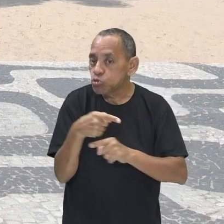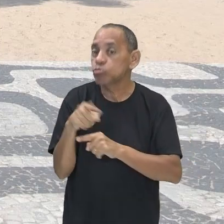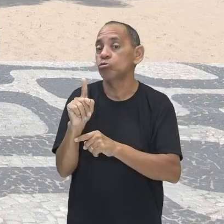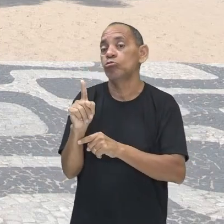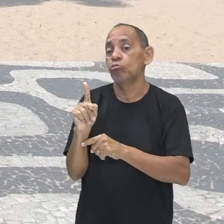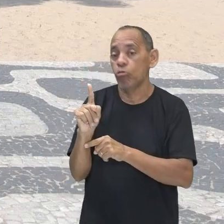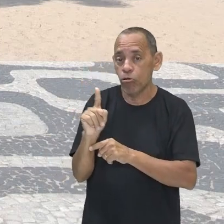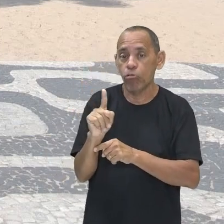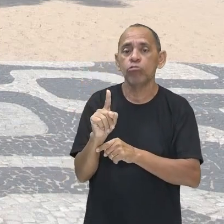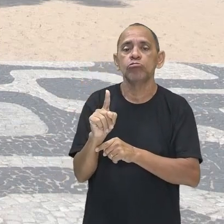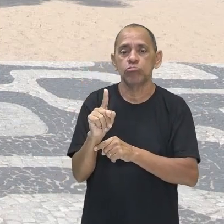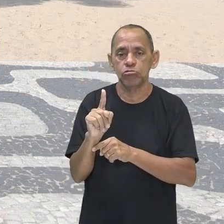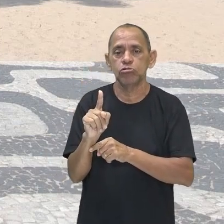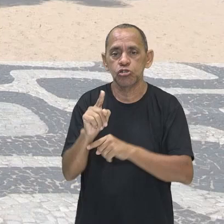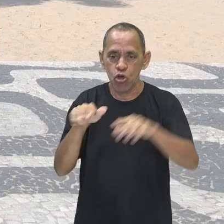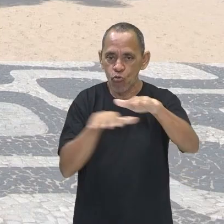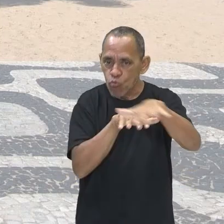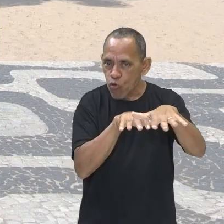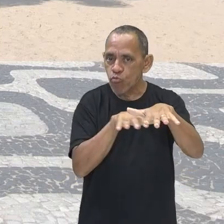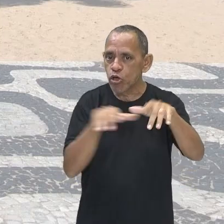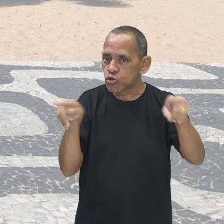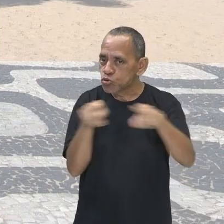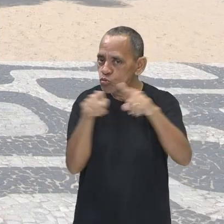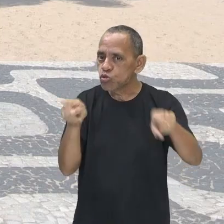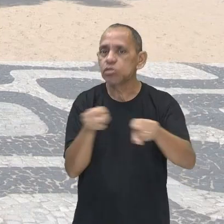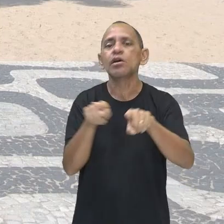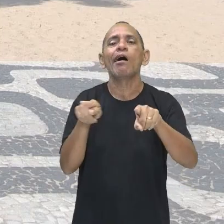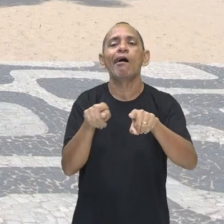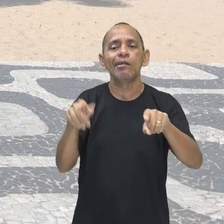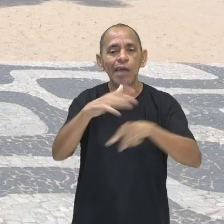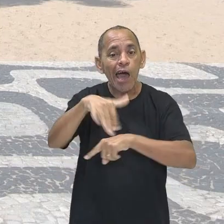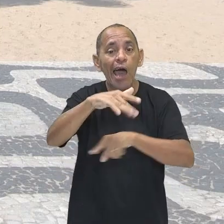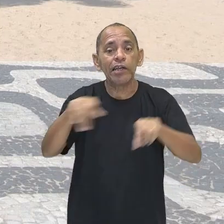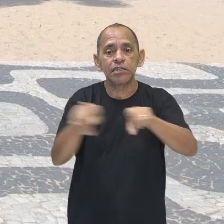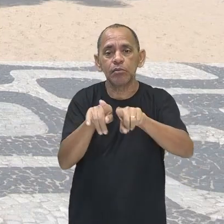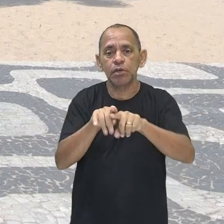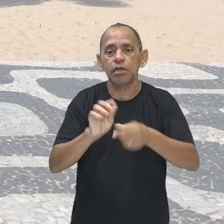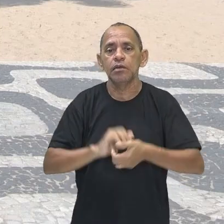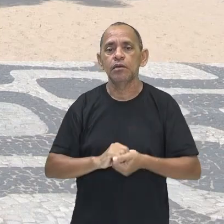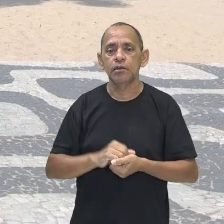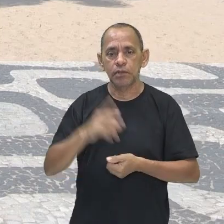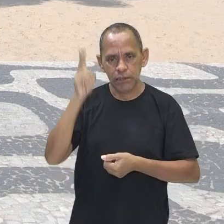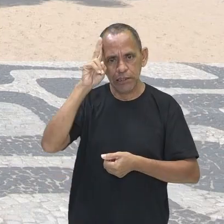ela utiliza muito mais a questão, como vocês viram aí, a questão de voz e